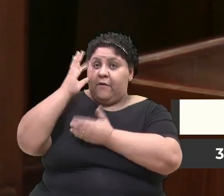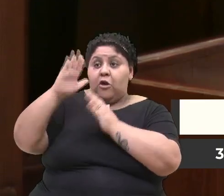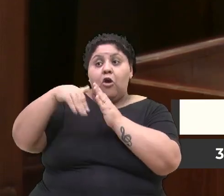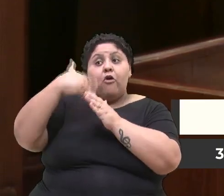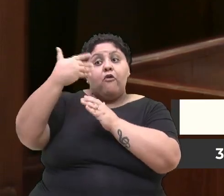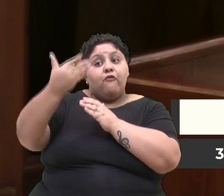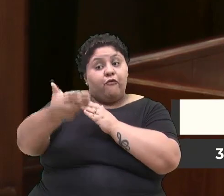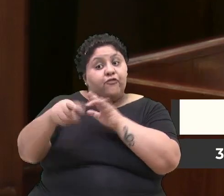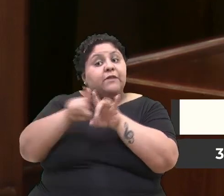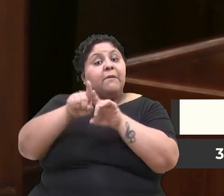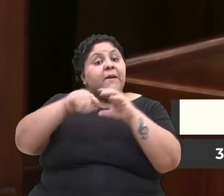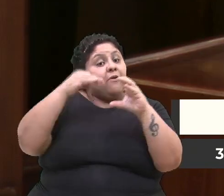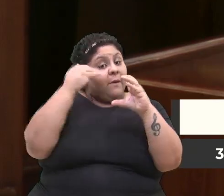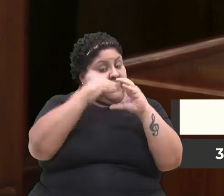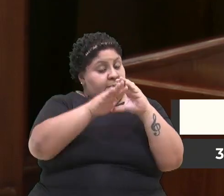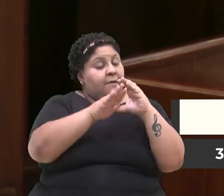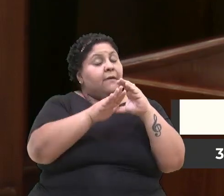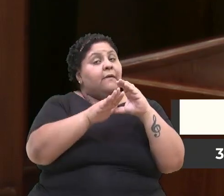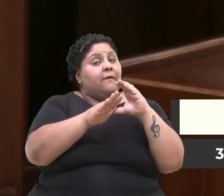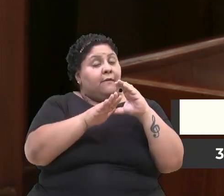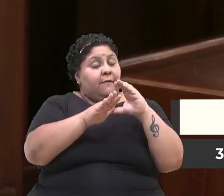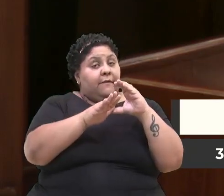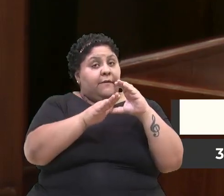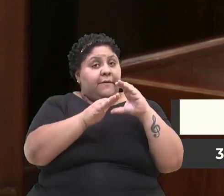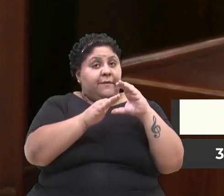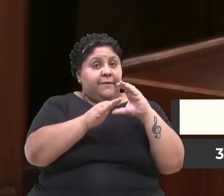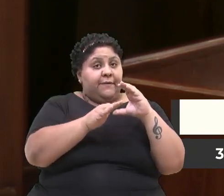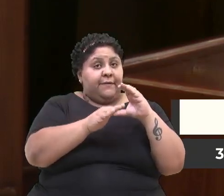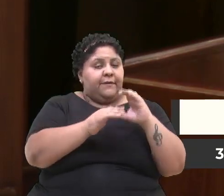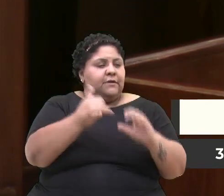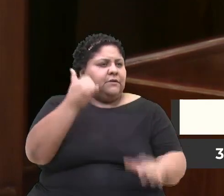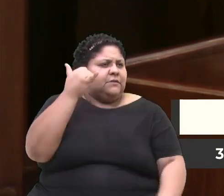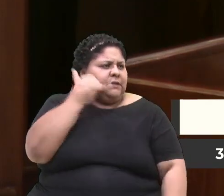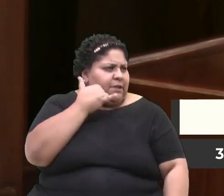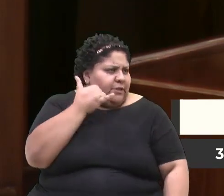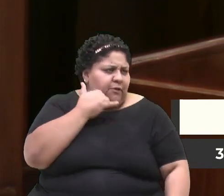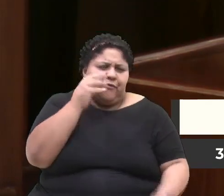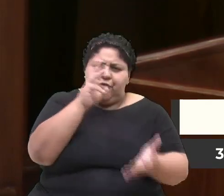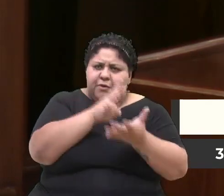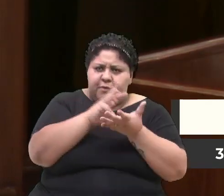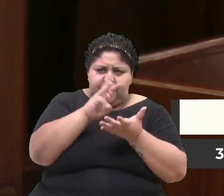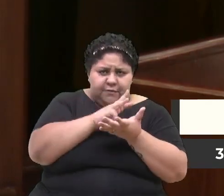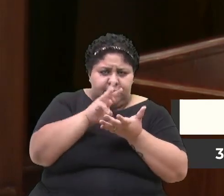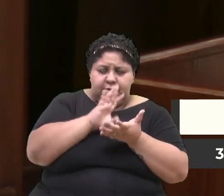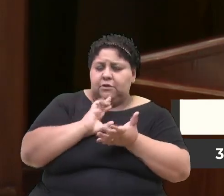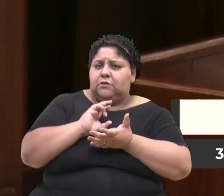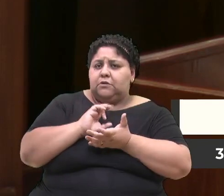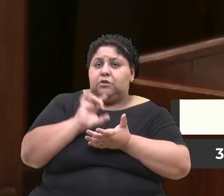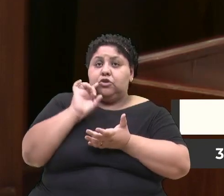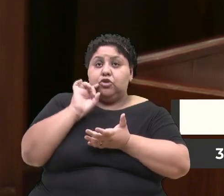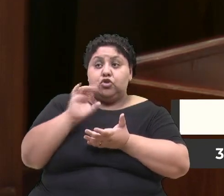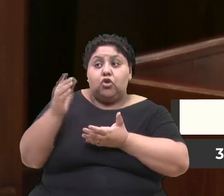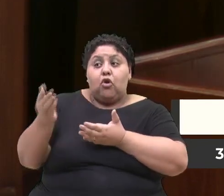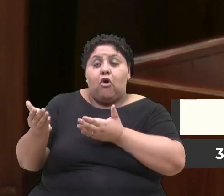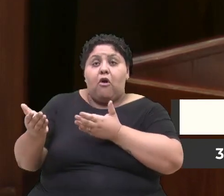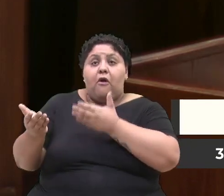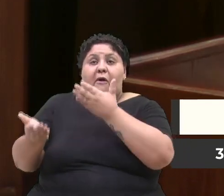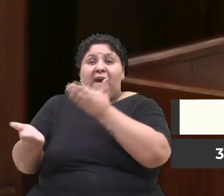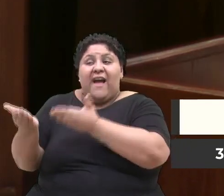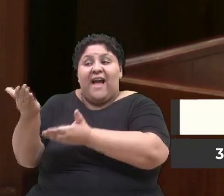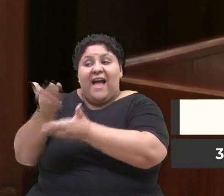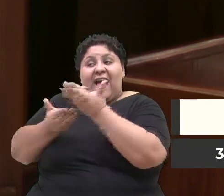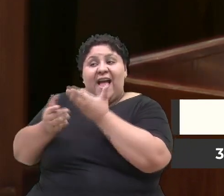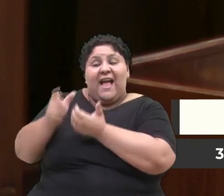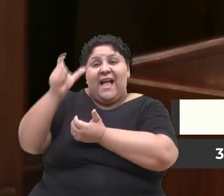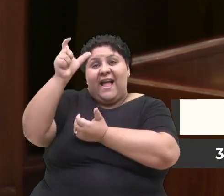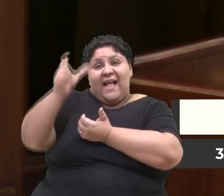que nós fizemos pela questão telefônica ou por WhatsApp, só atendimento de pessoas foram mais